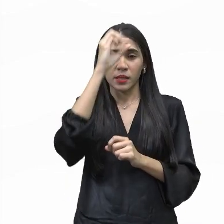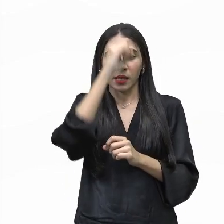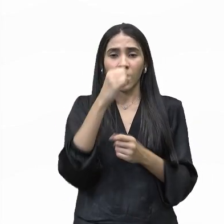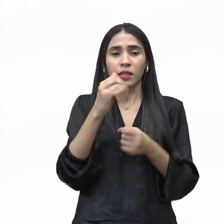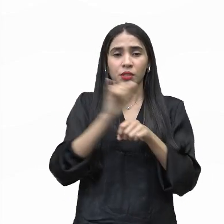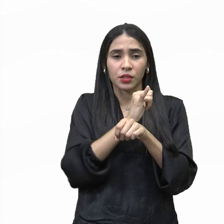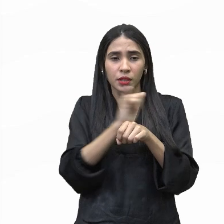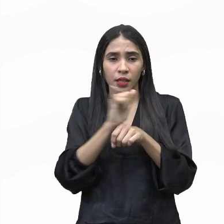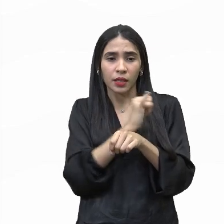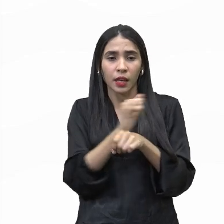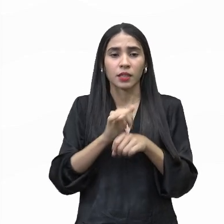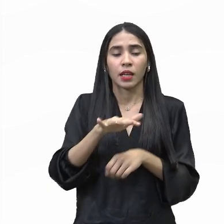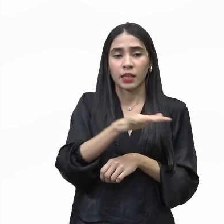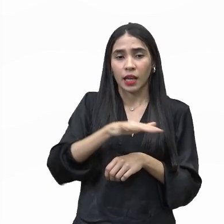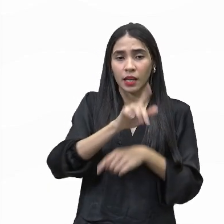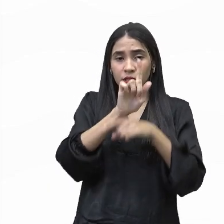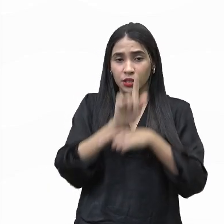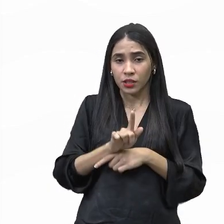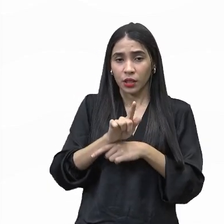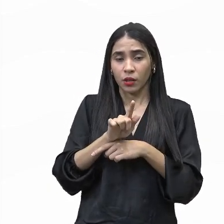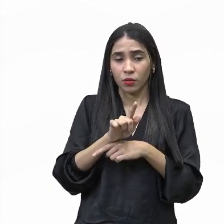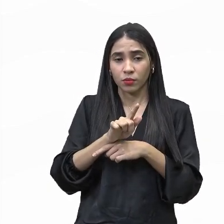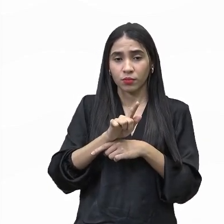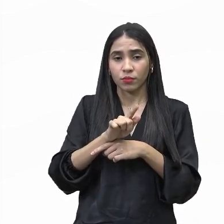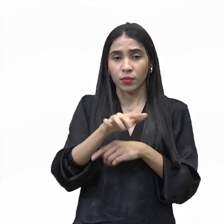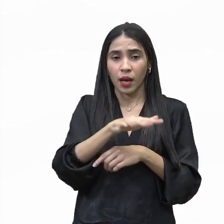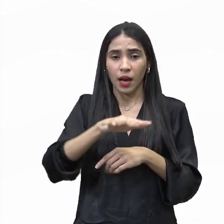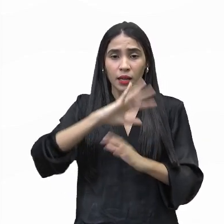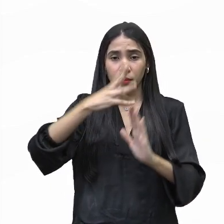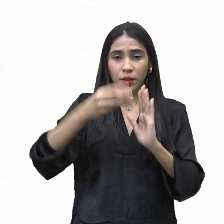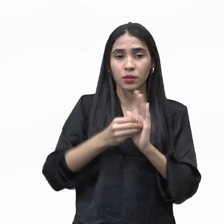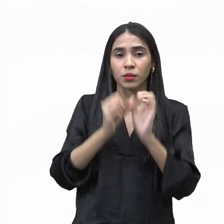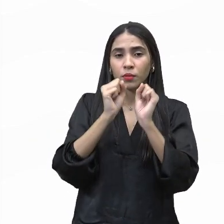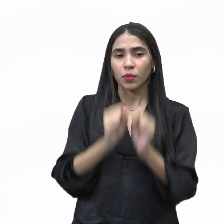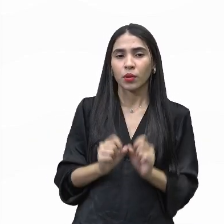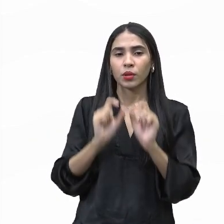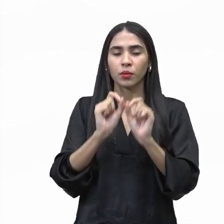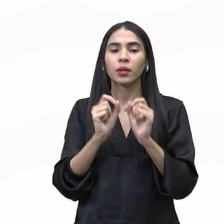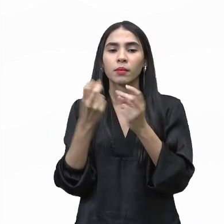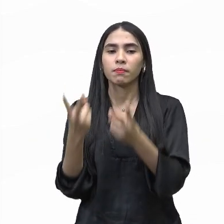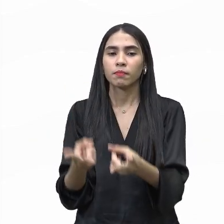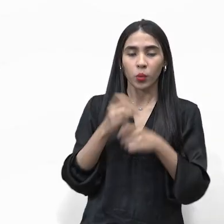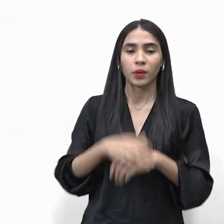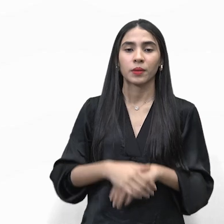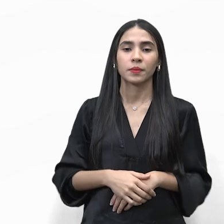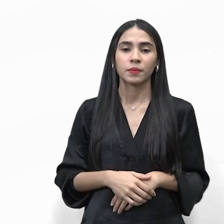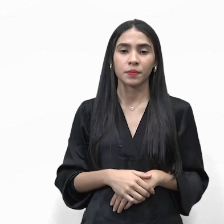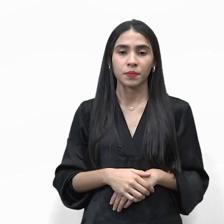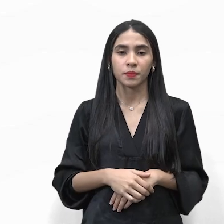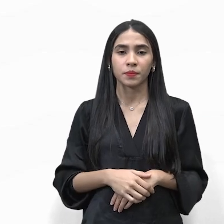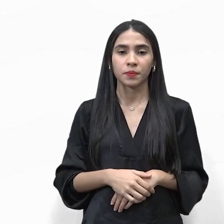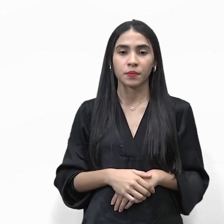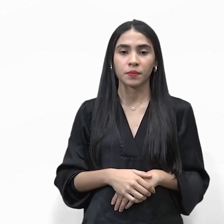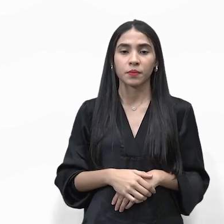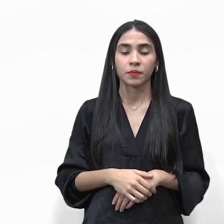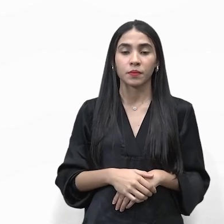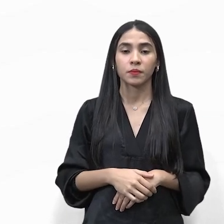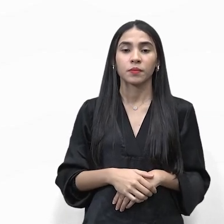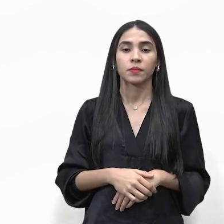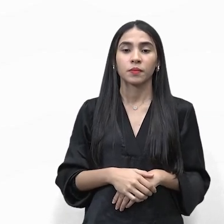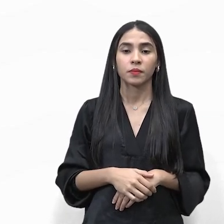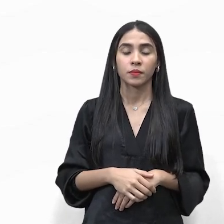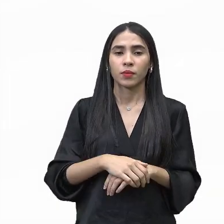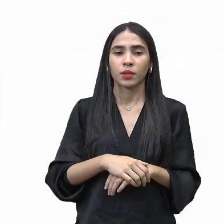mecanismos de gestão territorial da Amazônia podem ser percebidos no fortalecimento